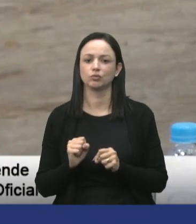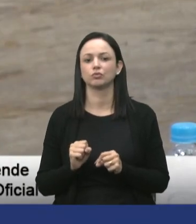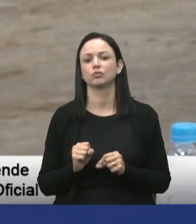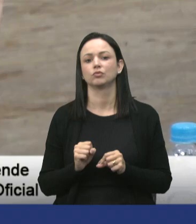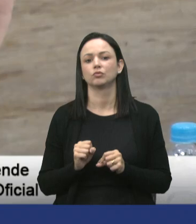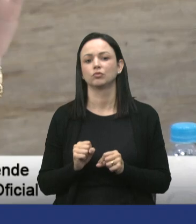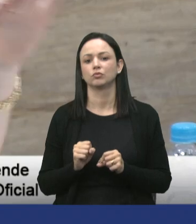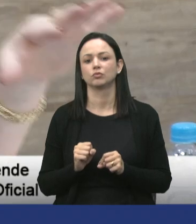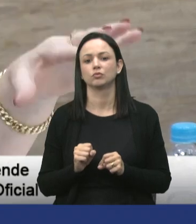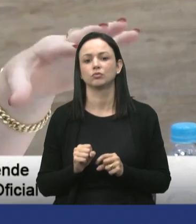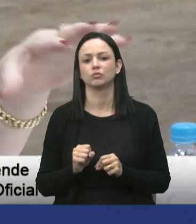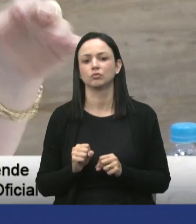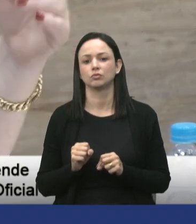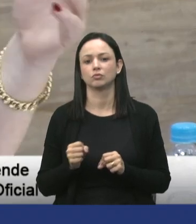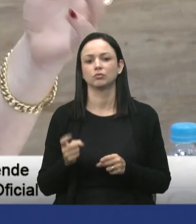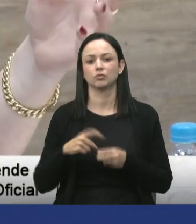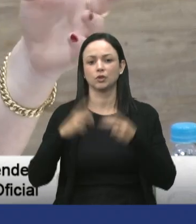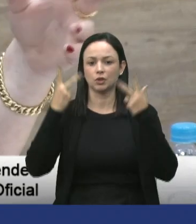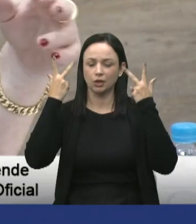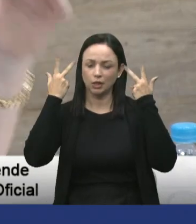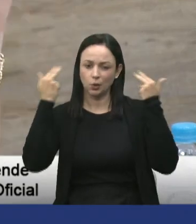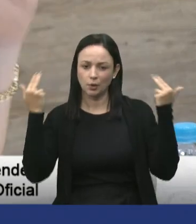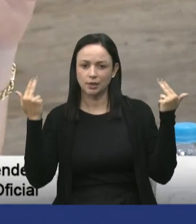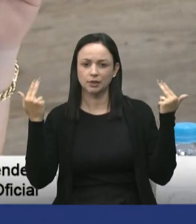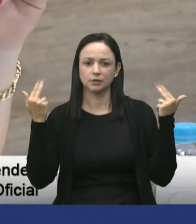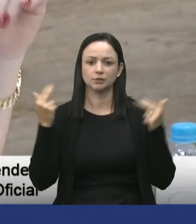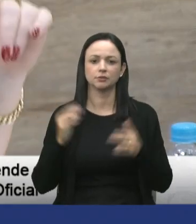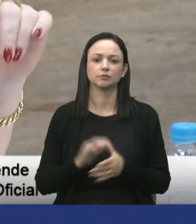voltar com tranquilidade. Não,